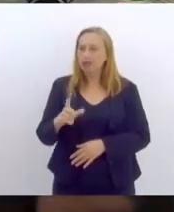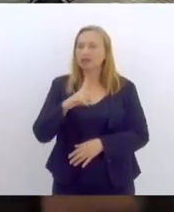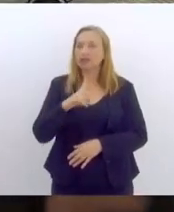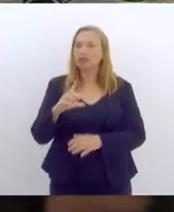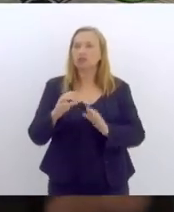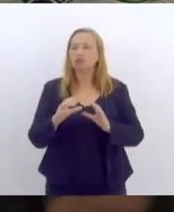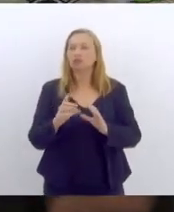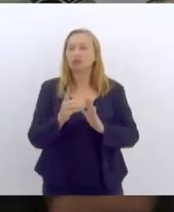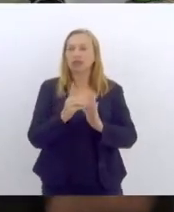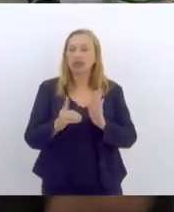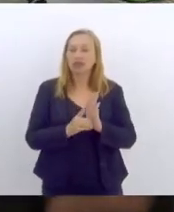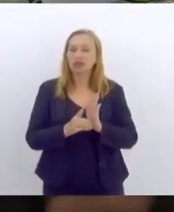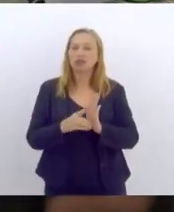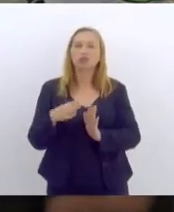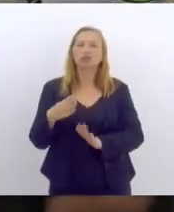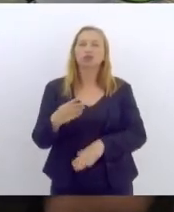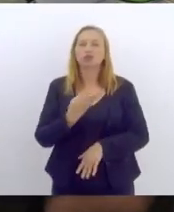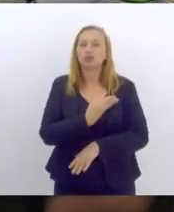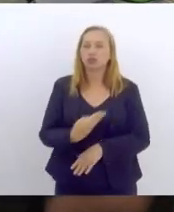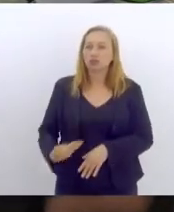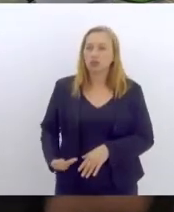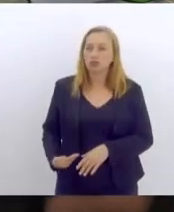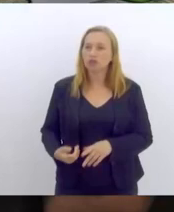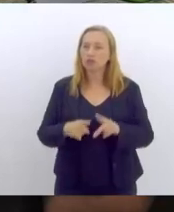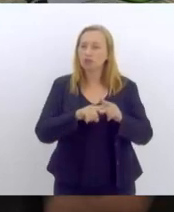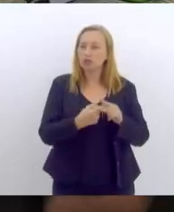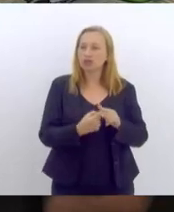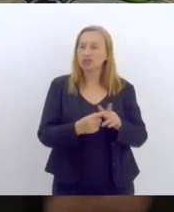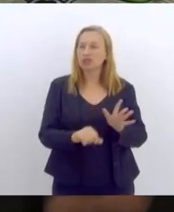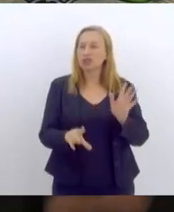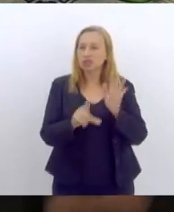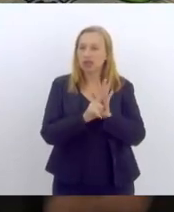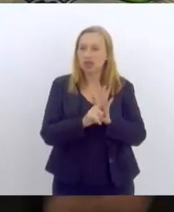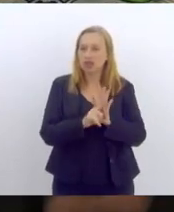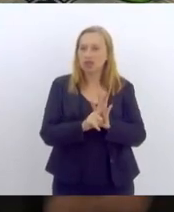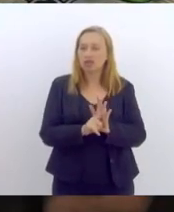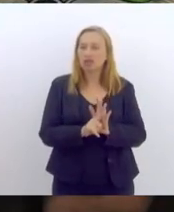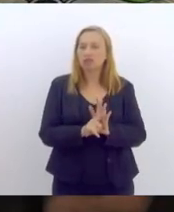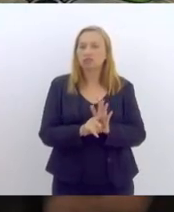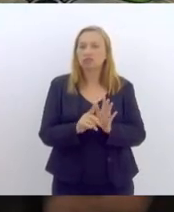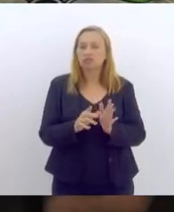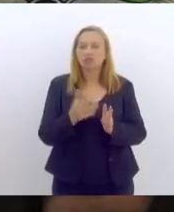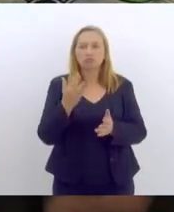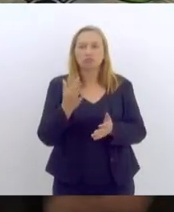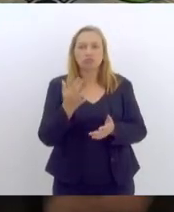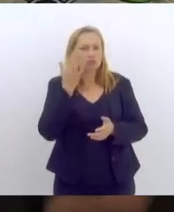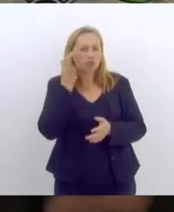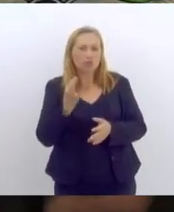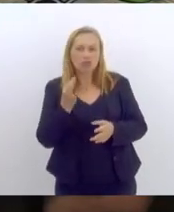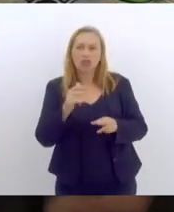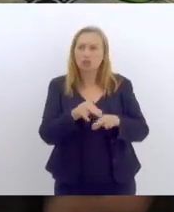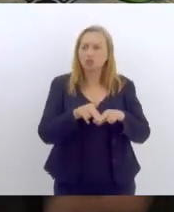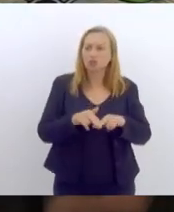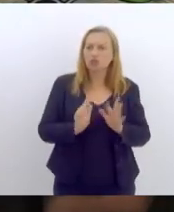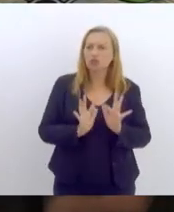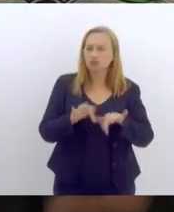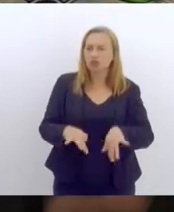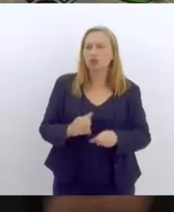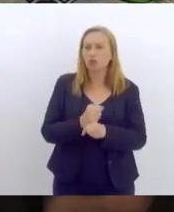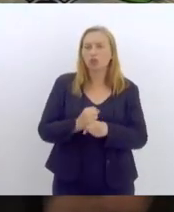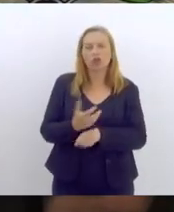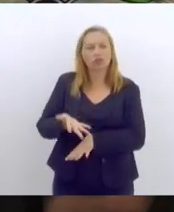governador, deputado André Correia, regulamentando essa lei. E por alguma razão que eu desconheço, no final do ano